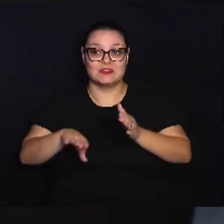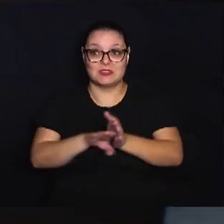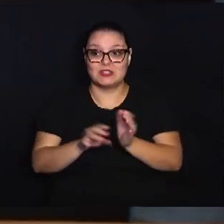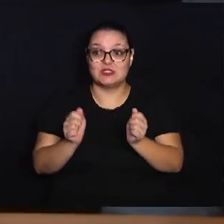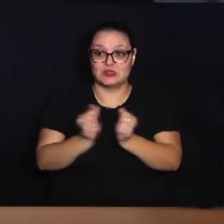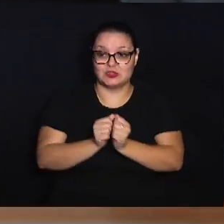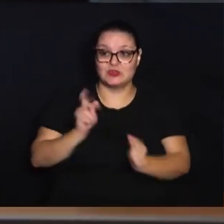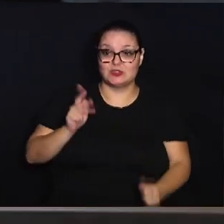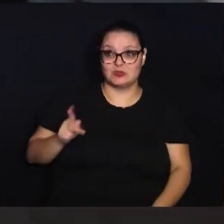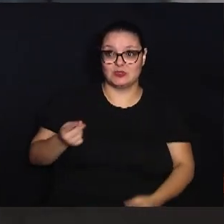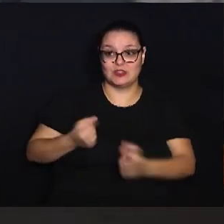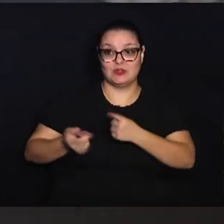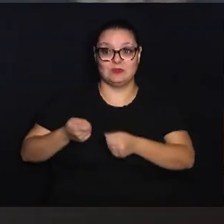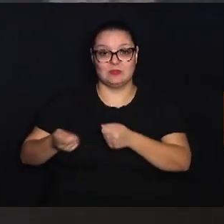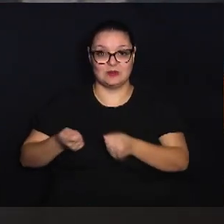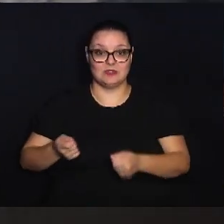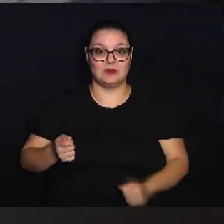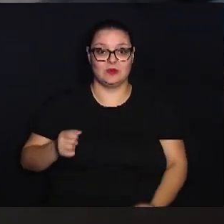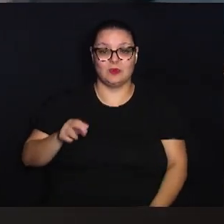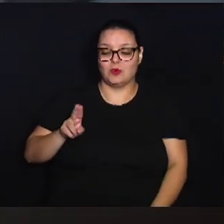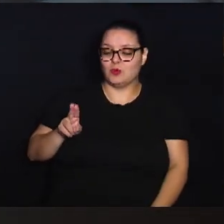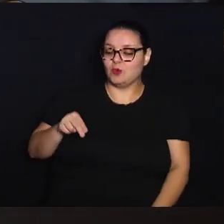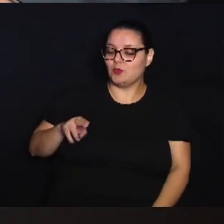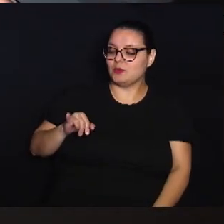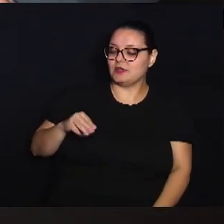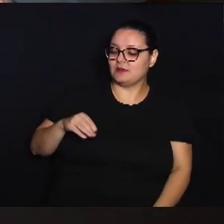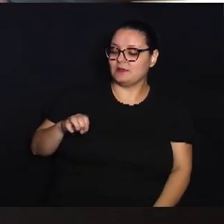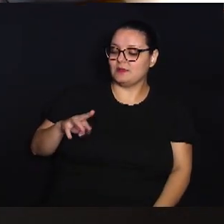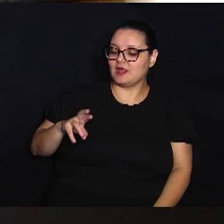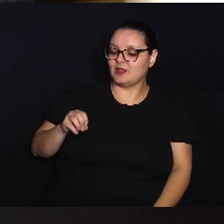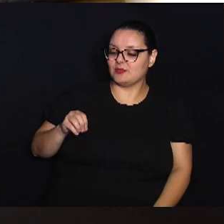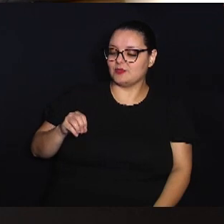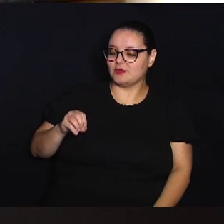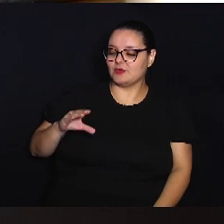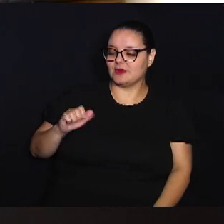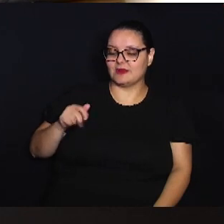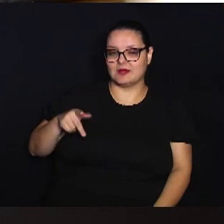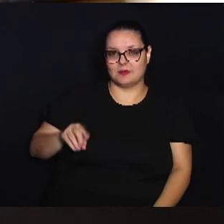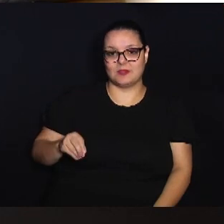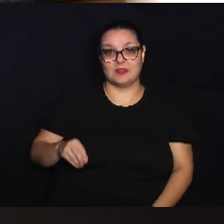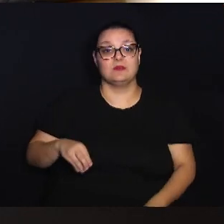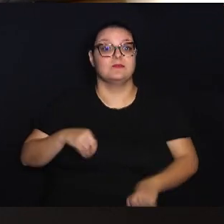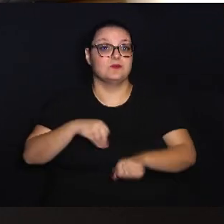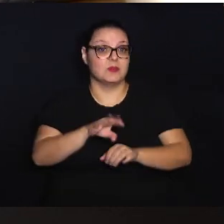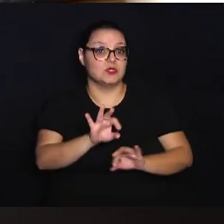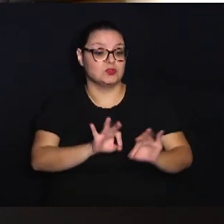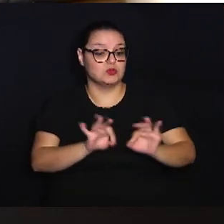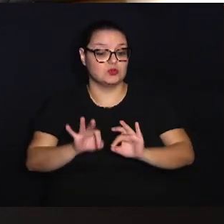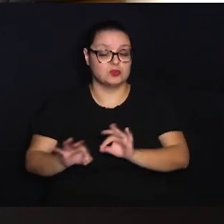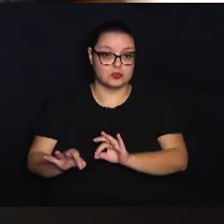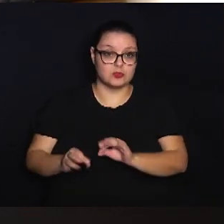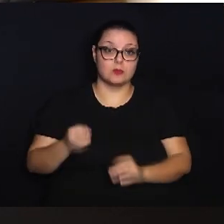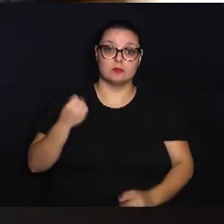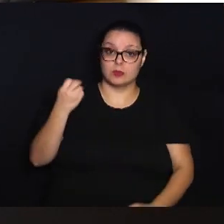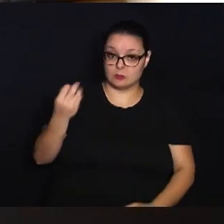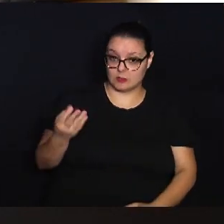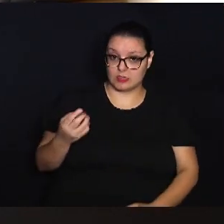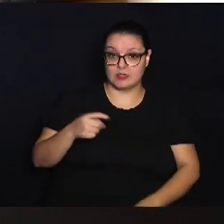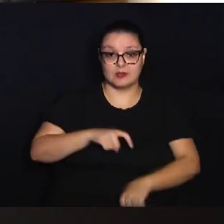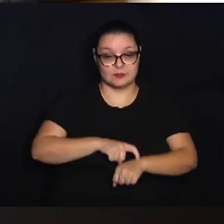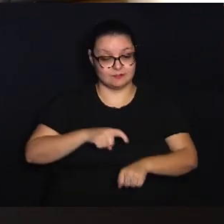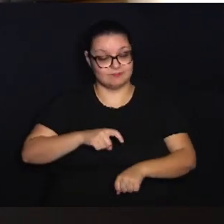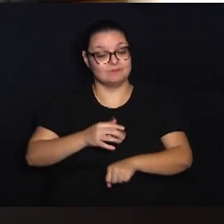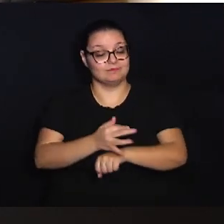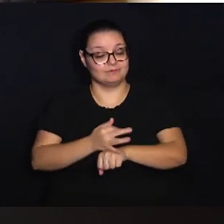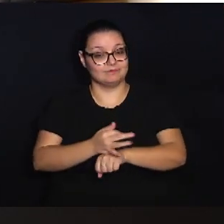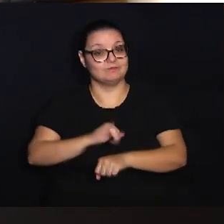isso eu estou aqui com o professor de economia da Unimetrocamp, Márcio Oliveira, que vai dar dicas para planejar viagens e aproveitar esse período